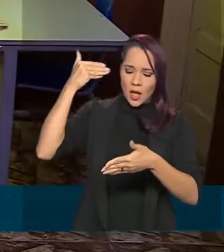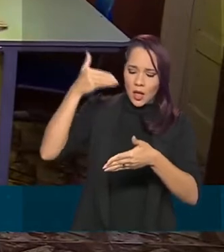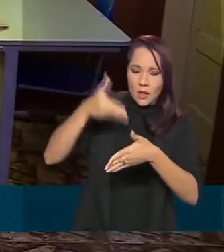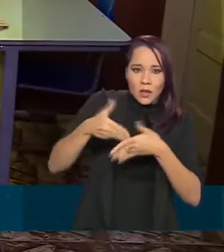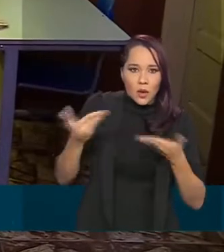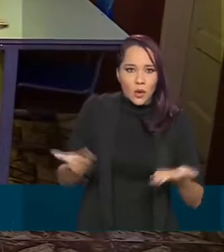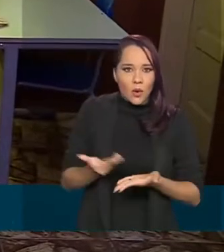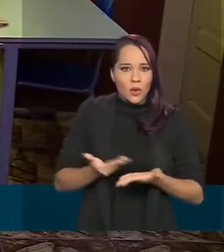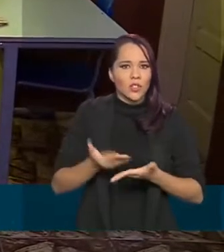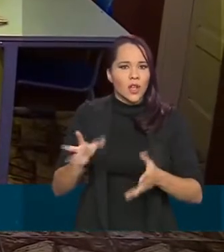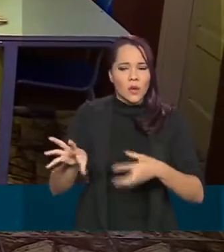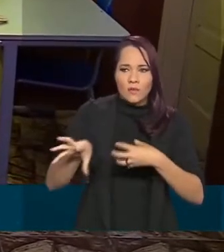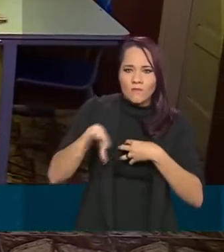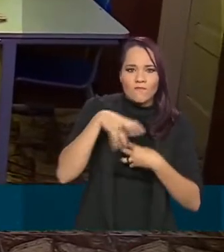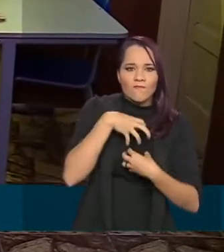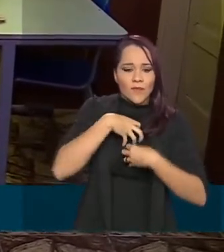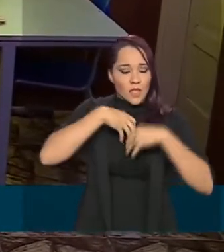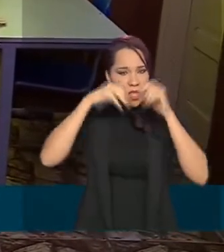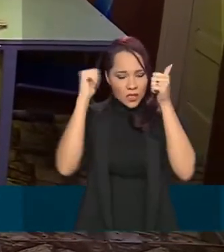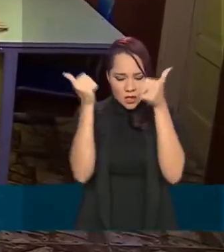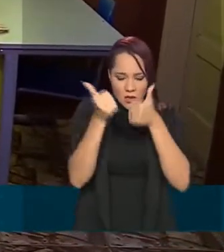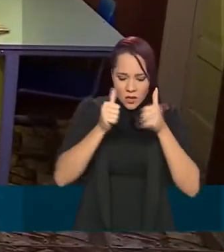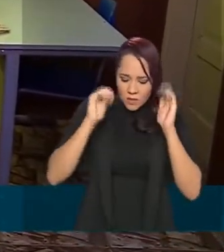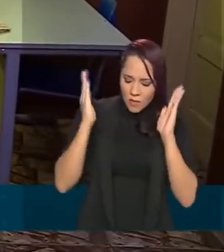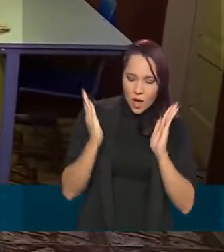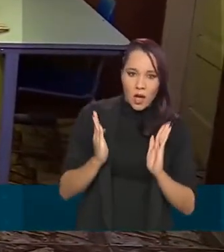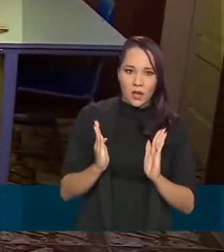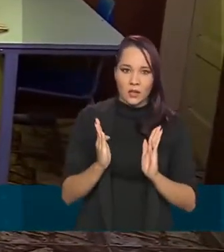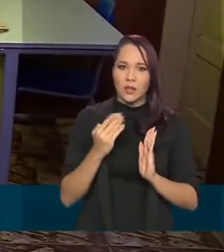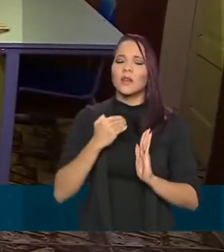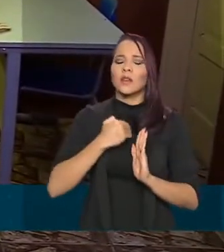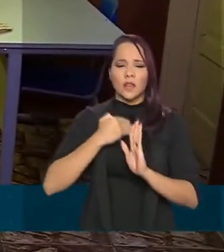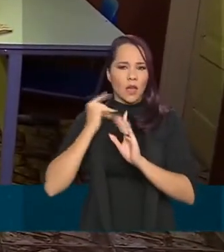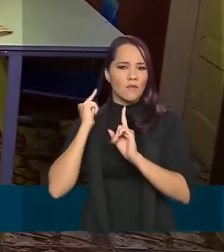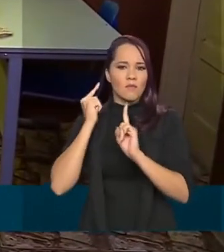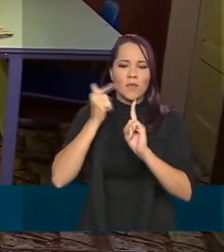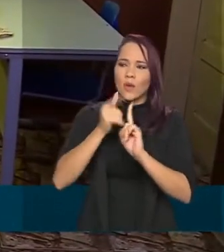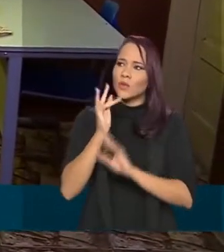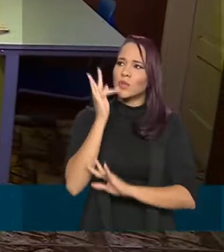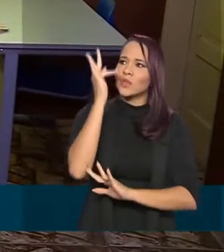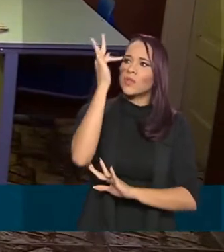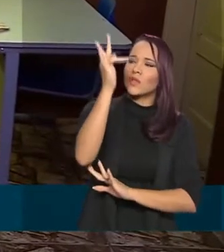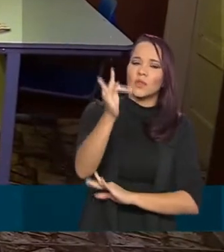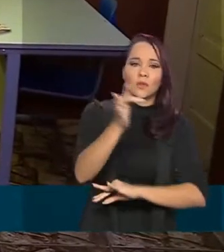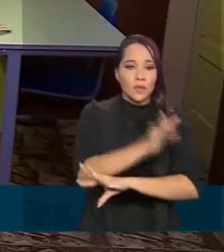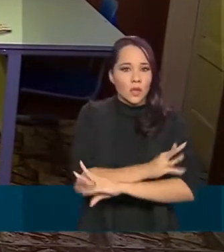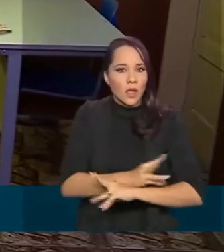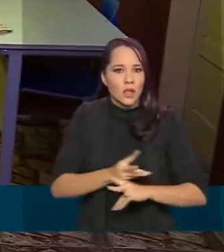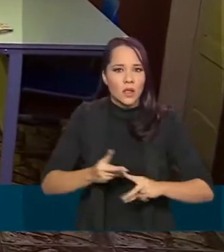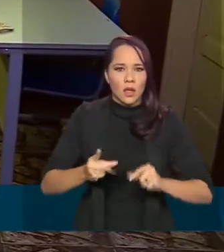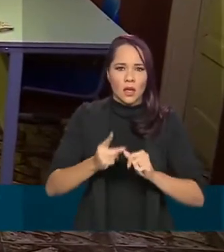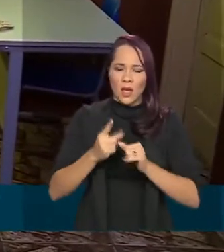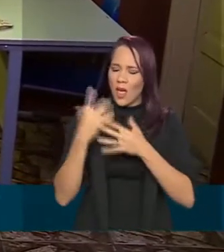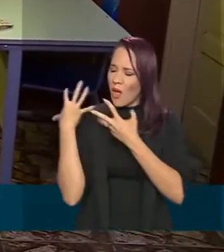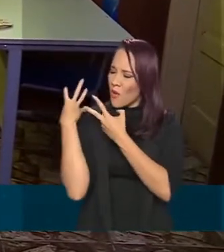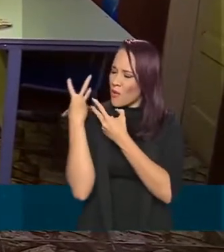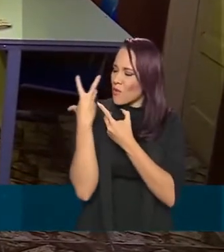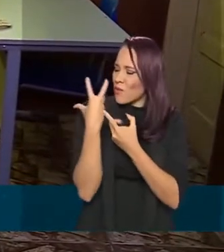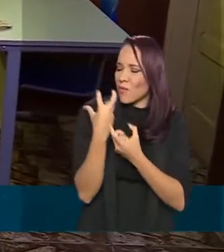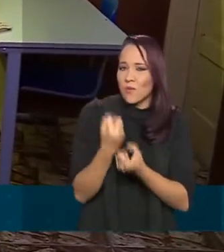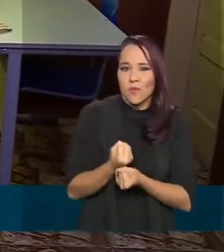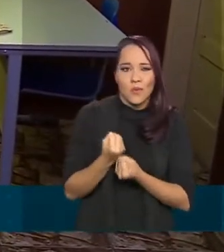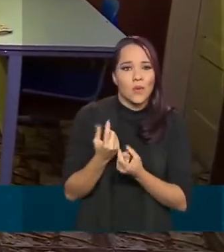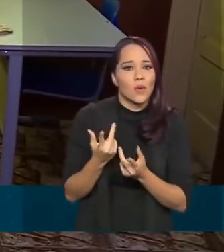o estigma desta imagem que a meu destino se aferra. Carrego do mesmo